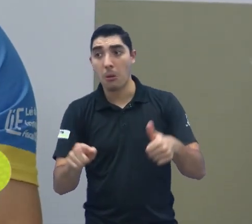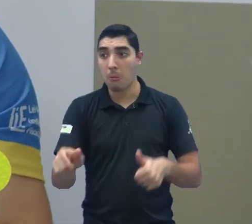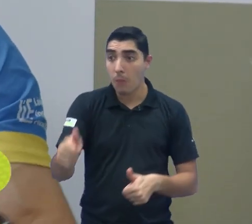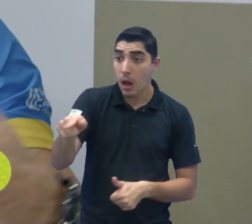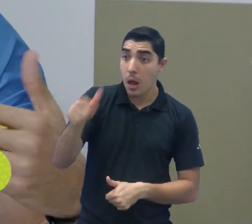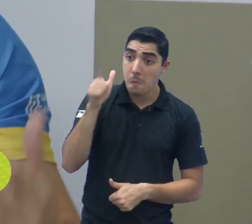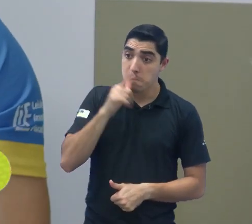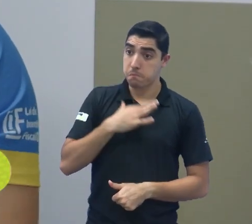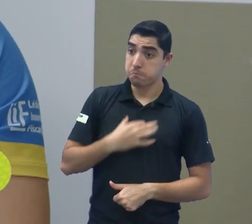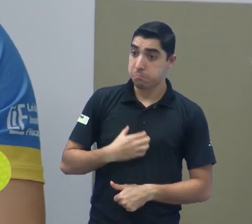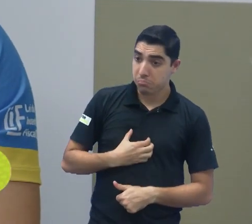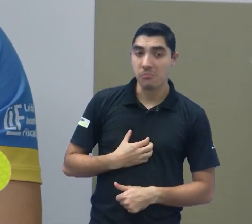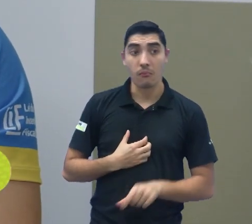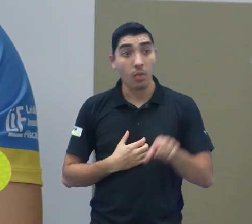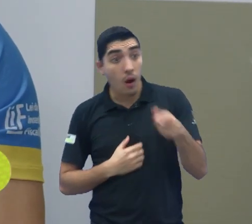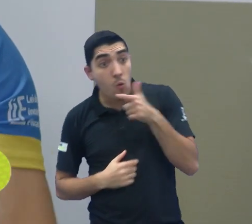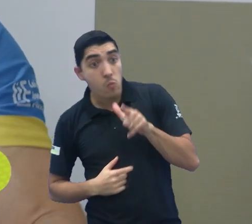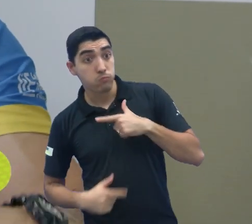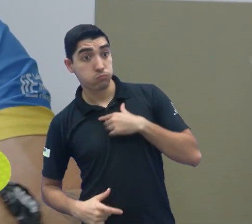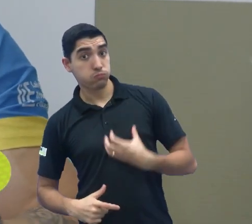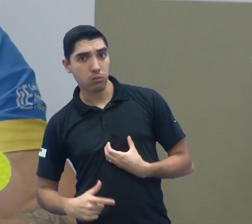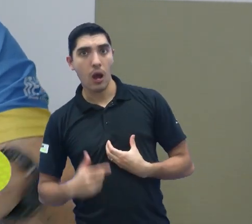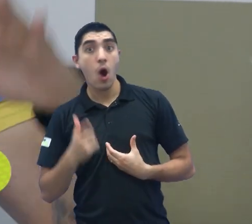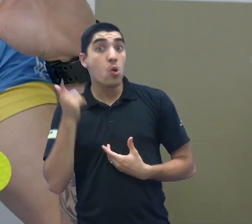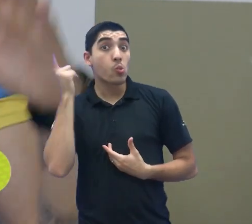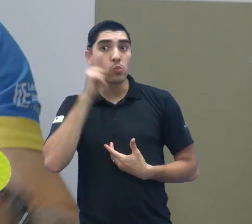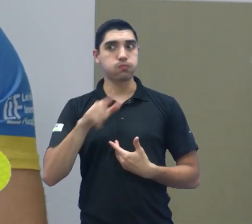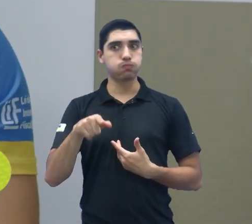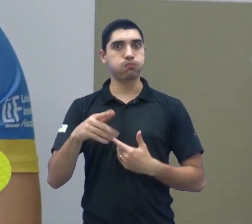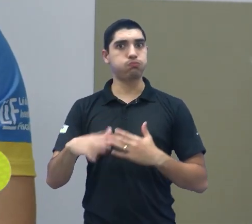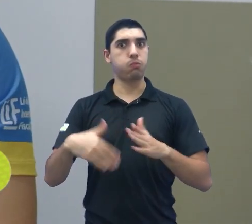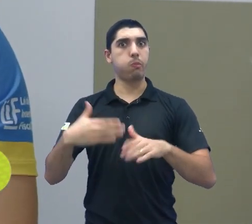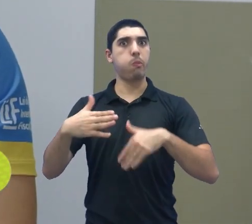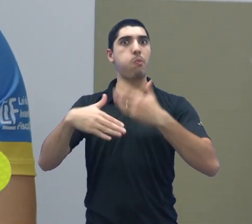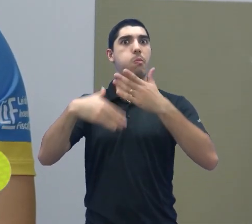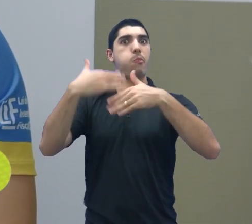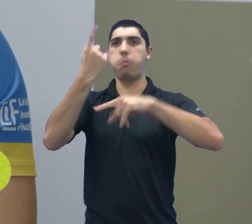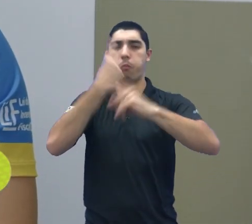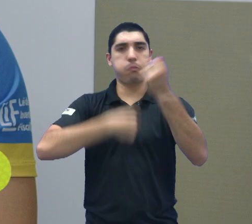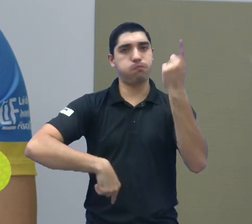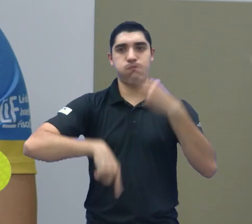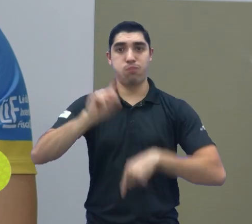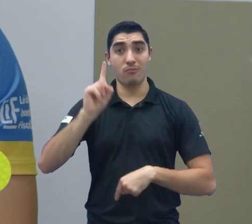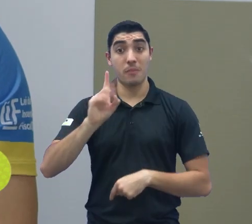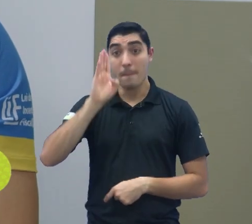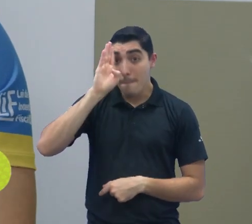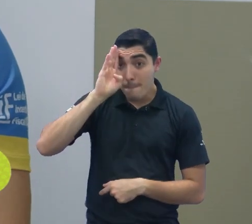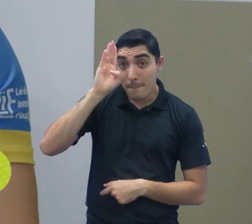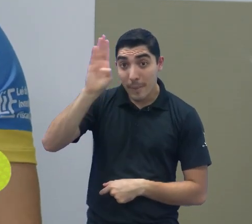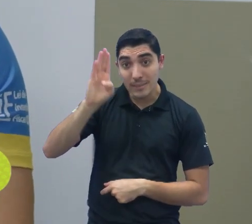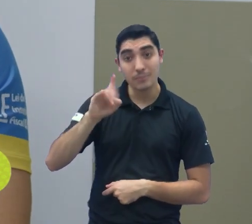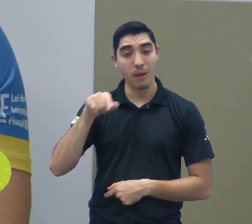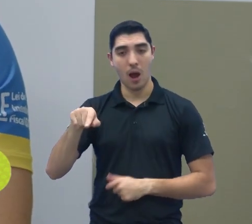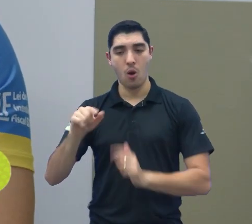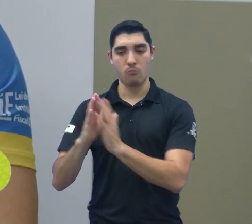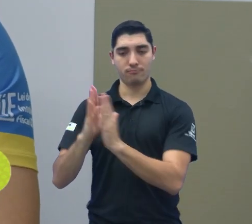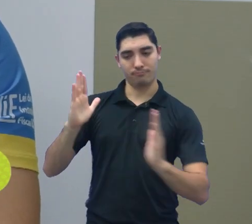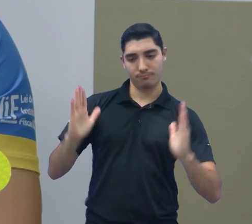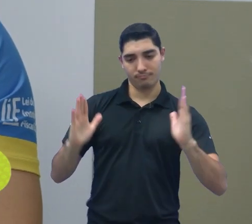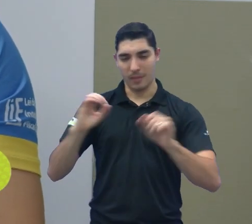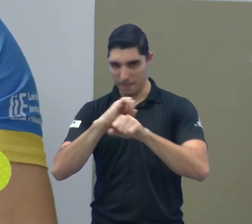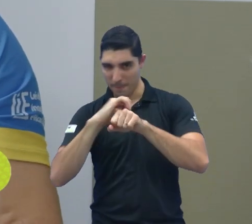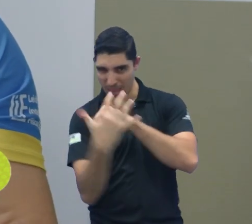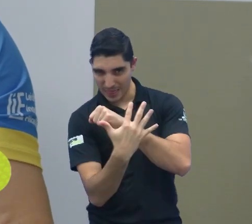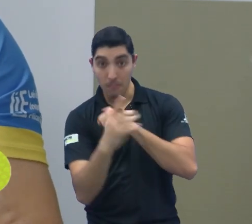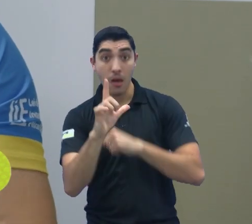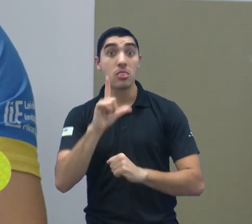e a gente começou a dar um boom, né? E aí a nossa equipe deu essa alavancada ali após a pandemia, né? De 2020 para cá, até 2020 a